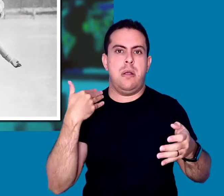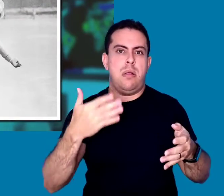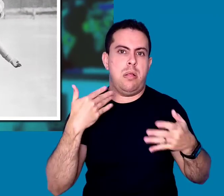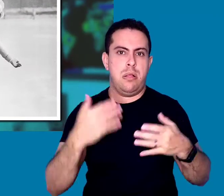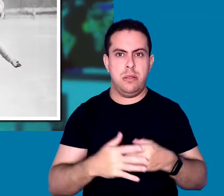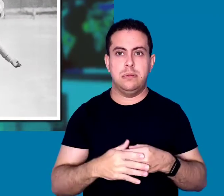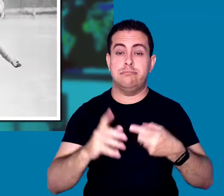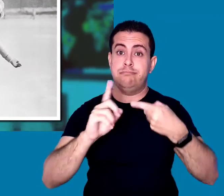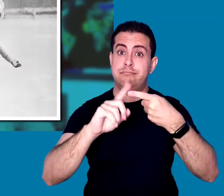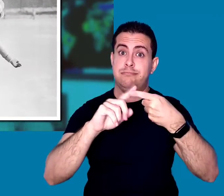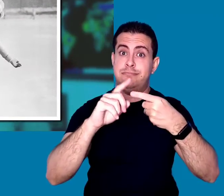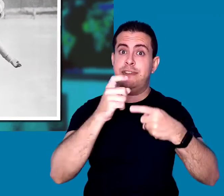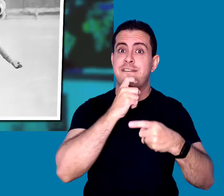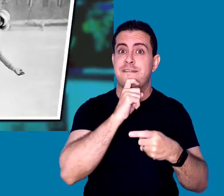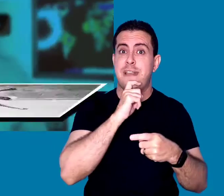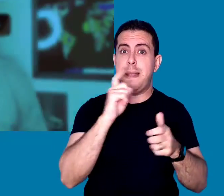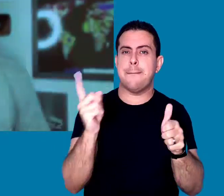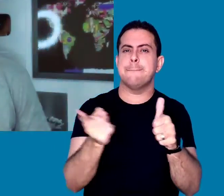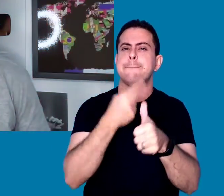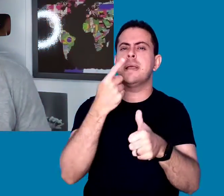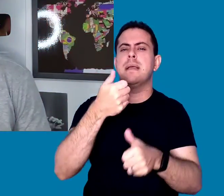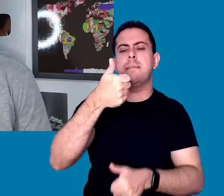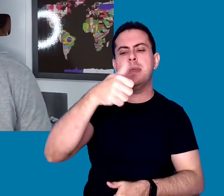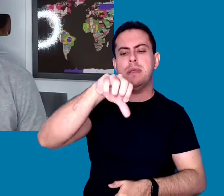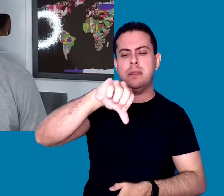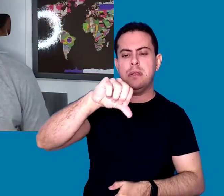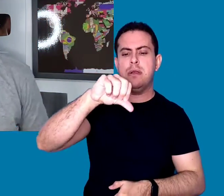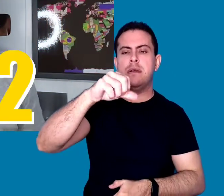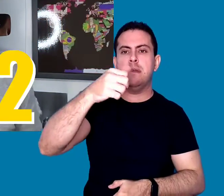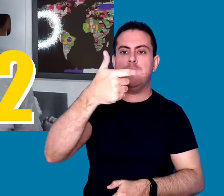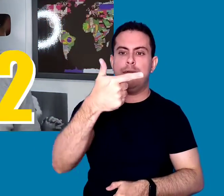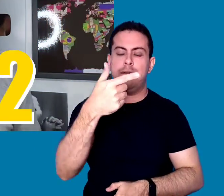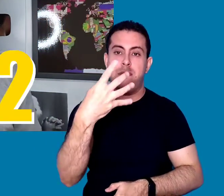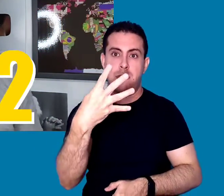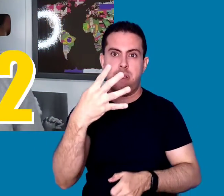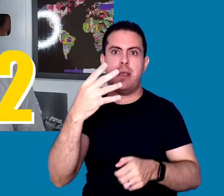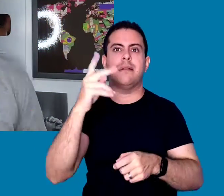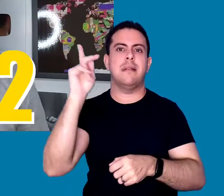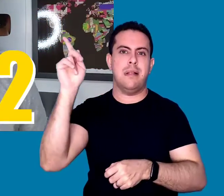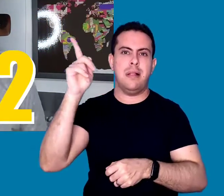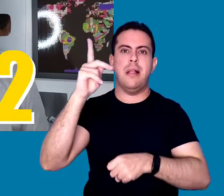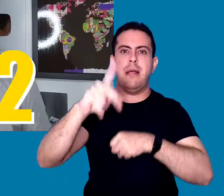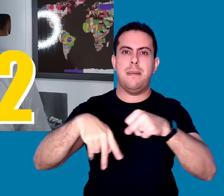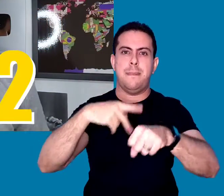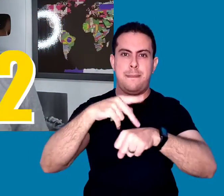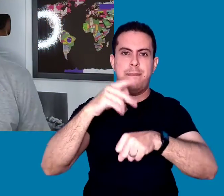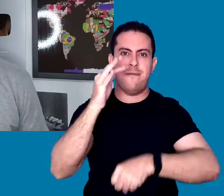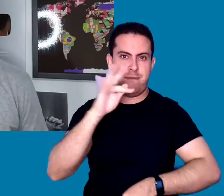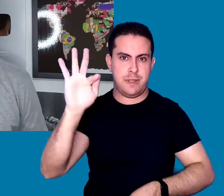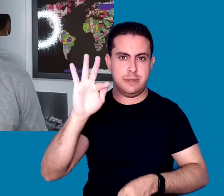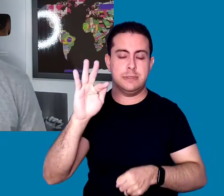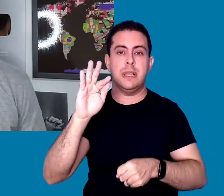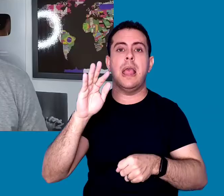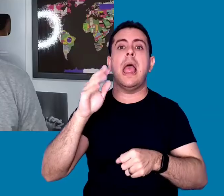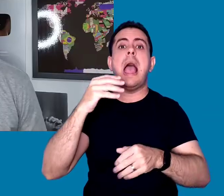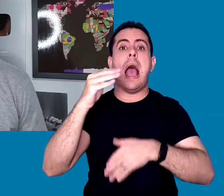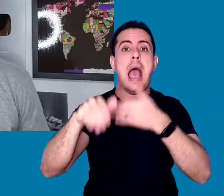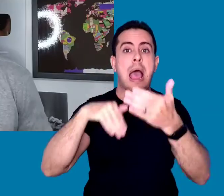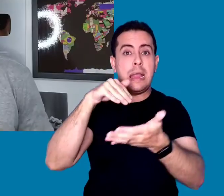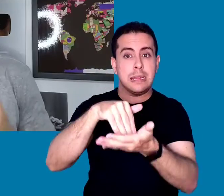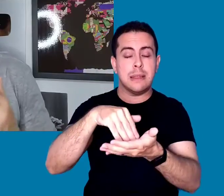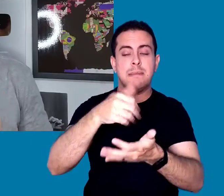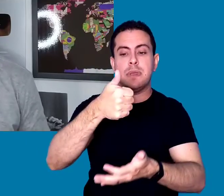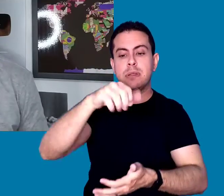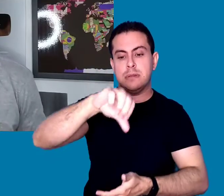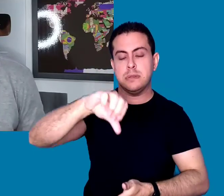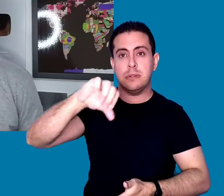pela primeira vez em 1924 na França, e até 1922 elas ocorriam no mesmo ano em que